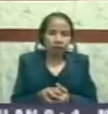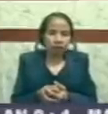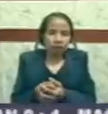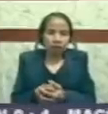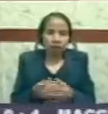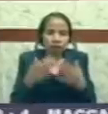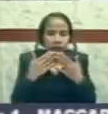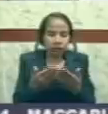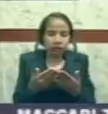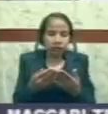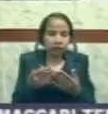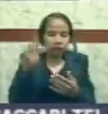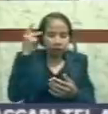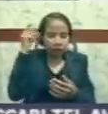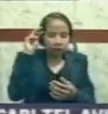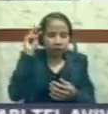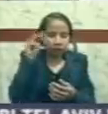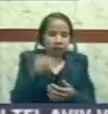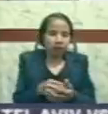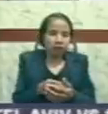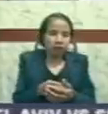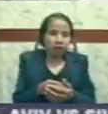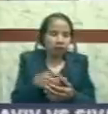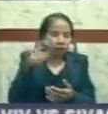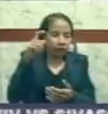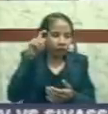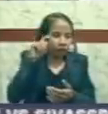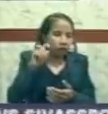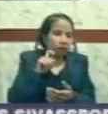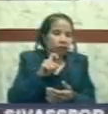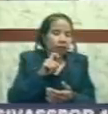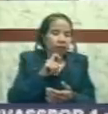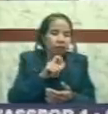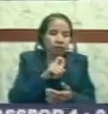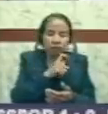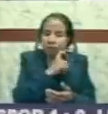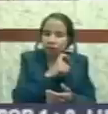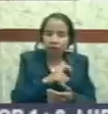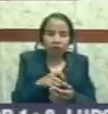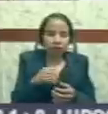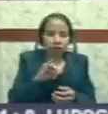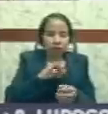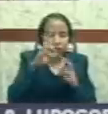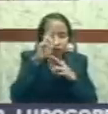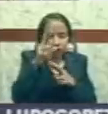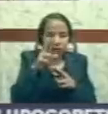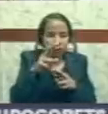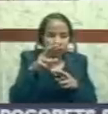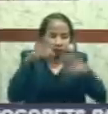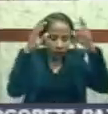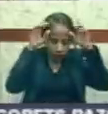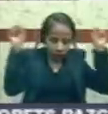Muito obrigado, sua excelência, o primeiro-ministro, general Tauro Matan Ruak. Ao no respeito para o seu presidente do parlamento